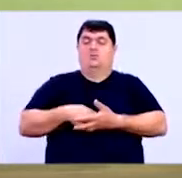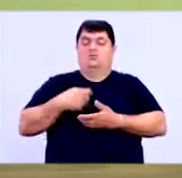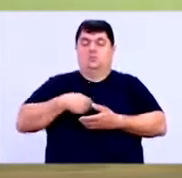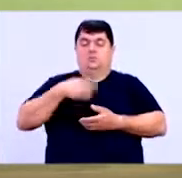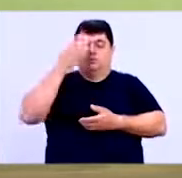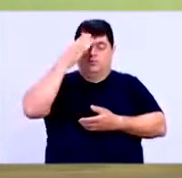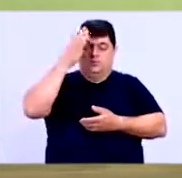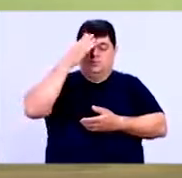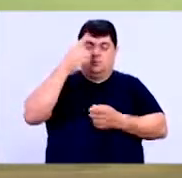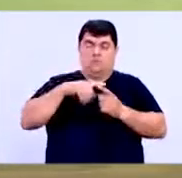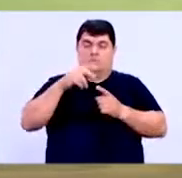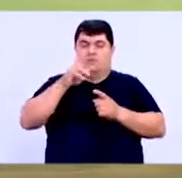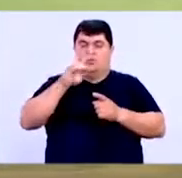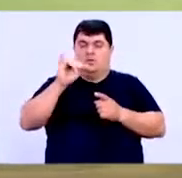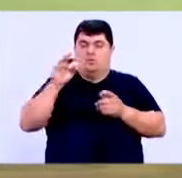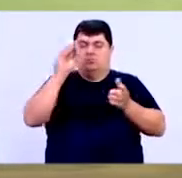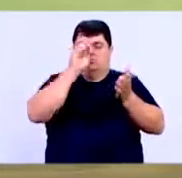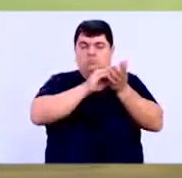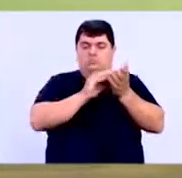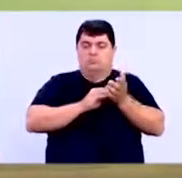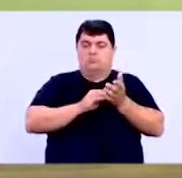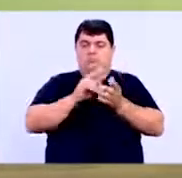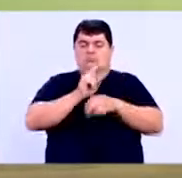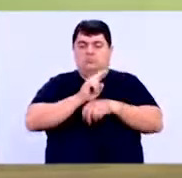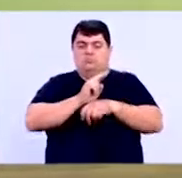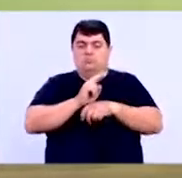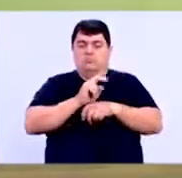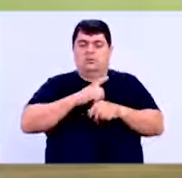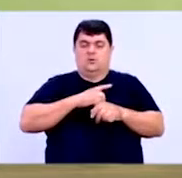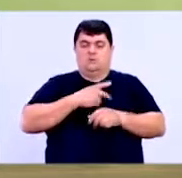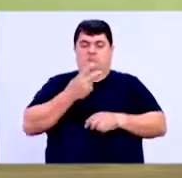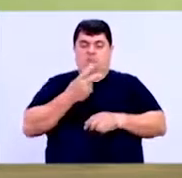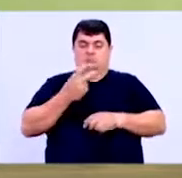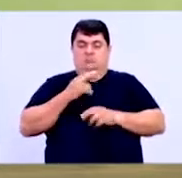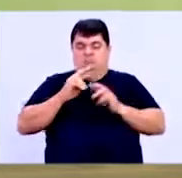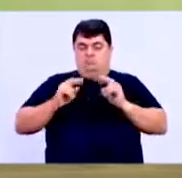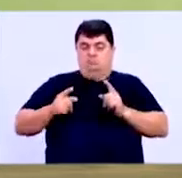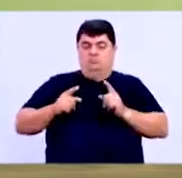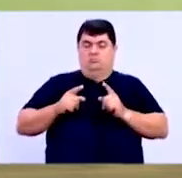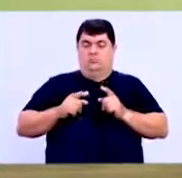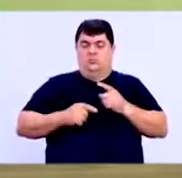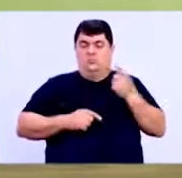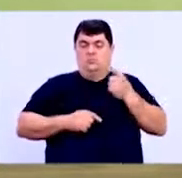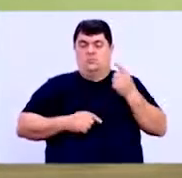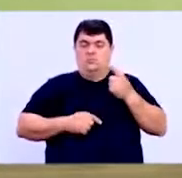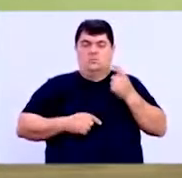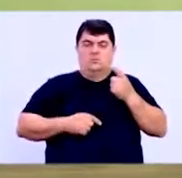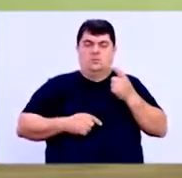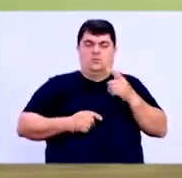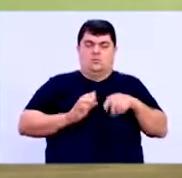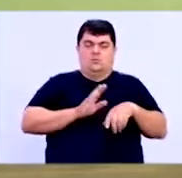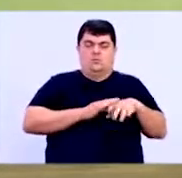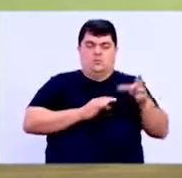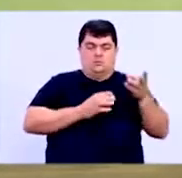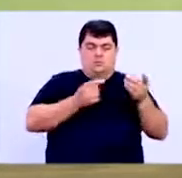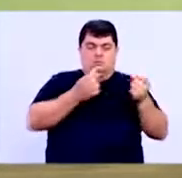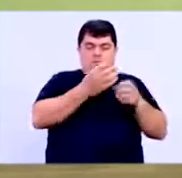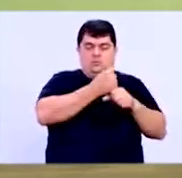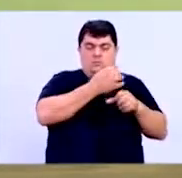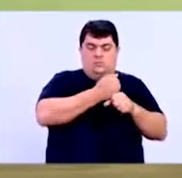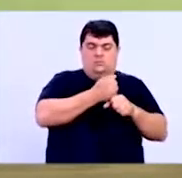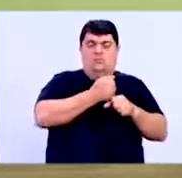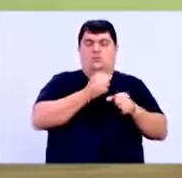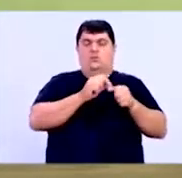vai ser registrado no meu controle, tá? Então são duas maneiras diferentes de registrar. Uma é essencialmente mais contábil e ela vai servir para